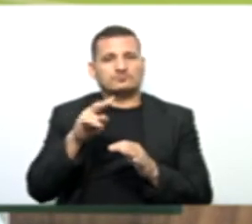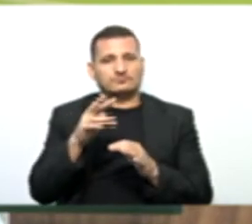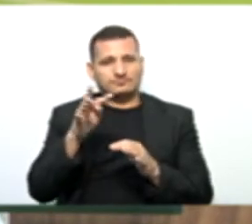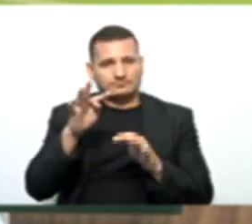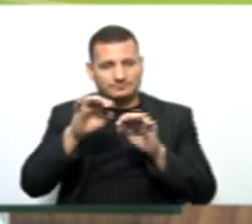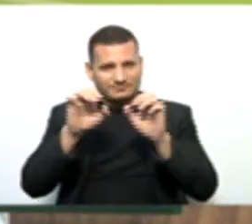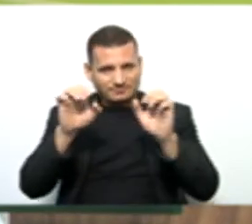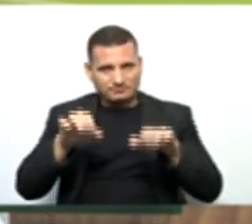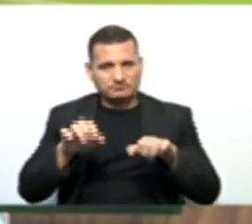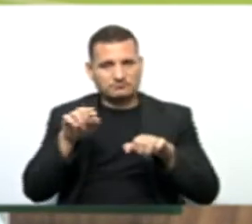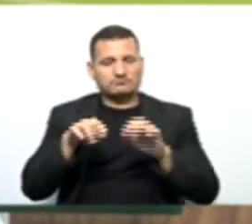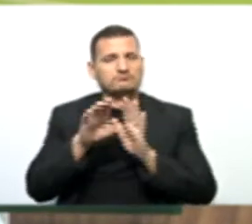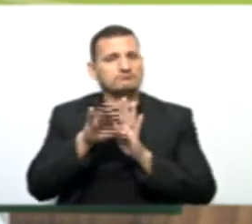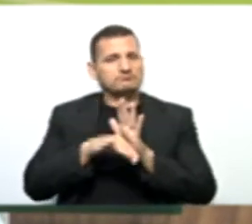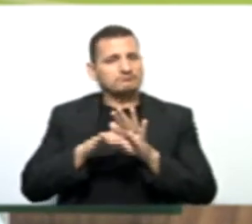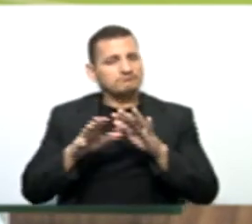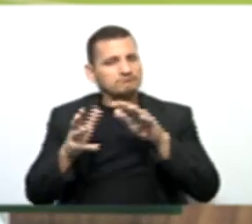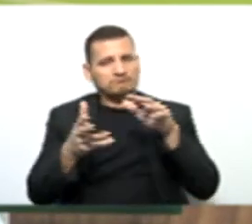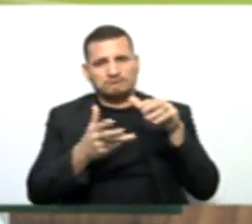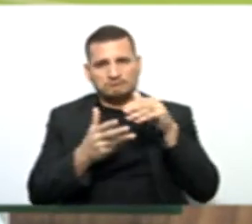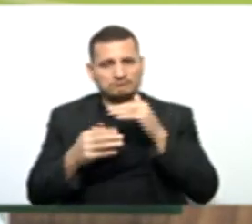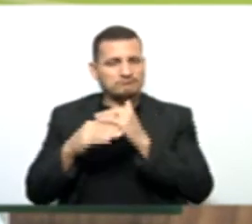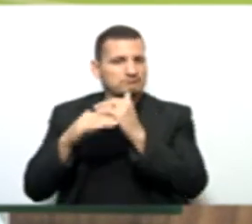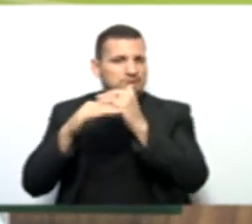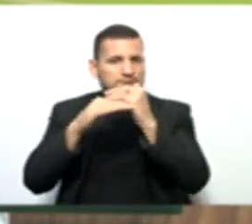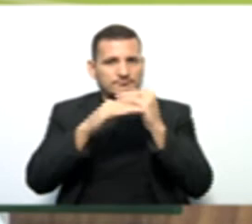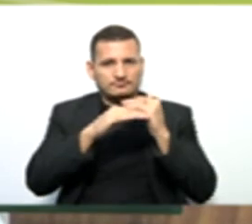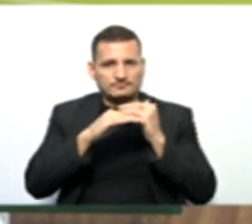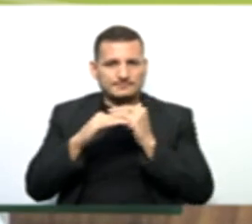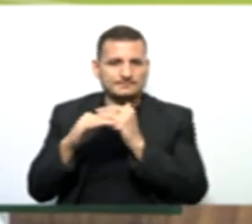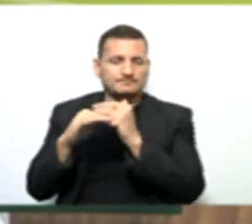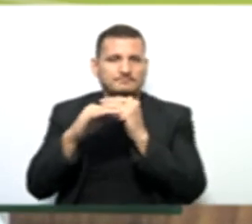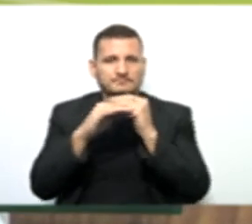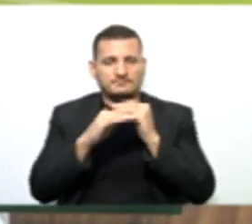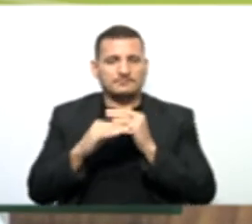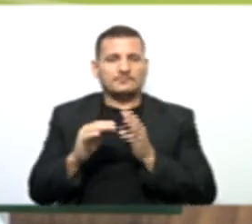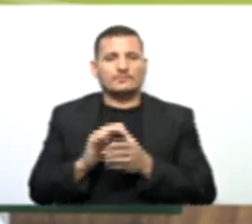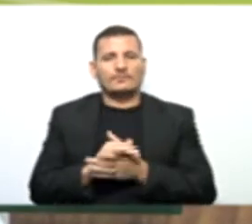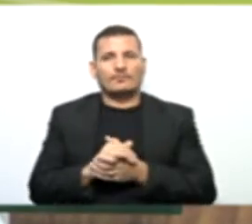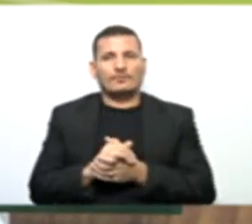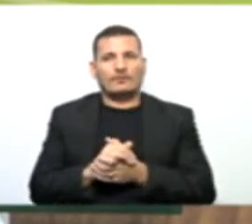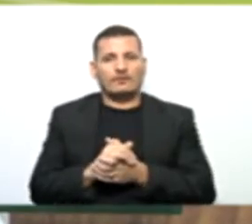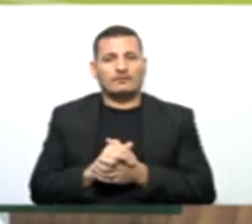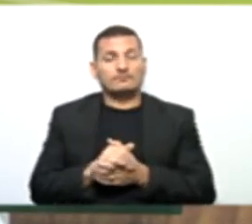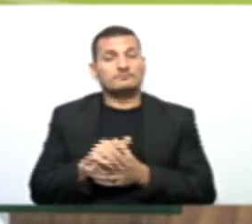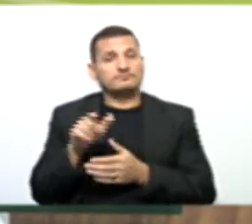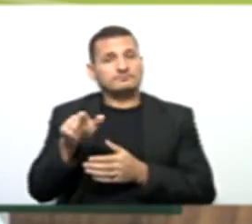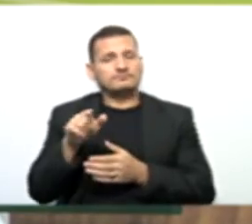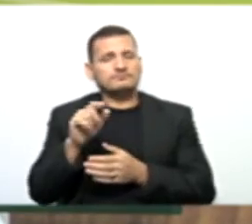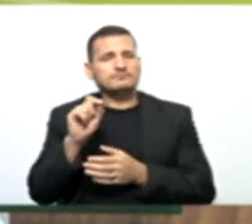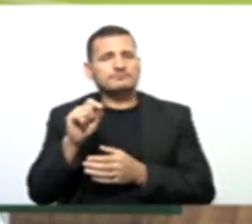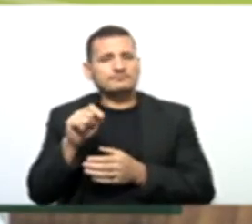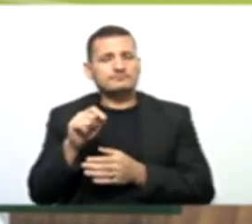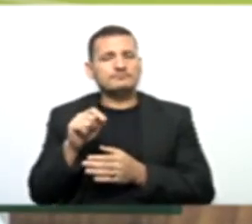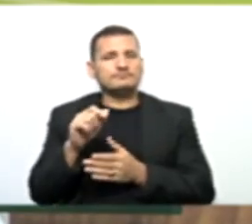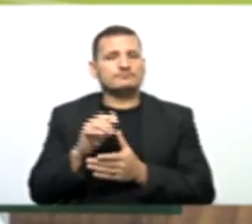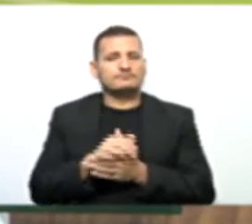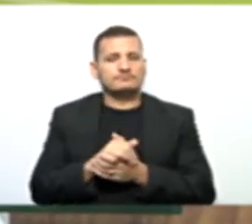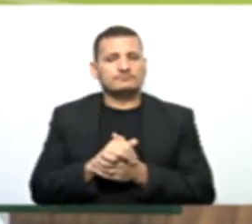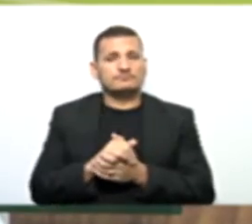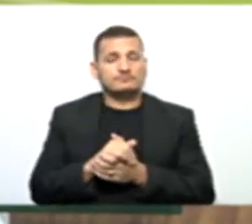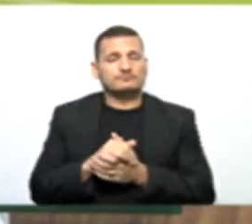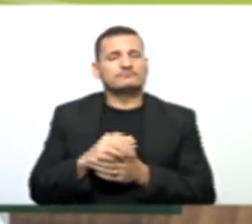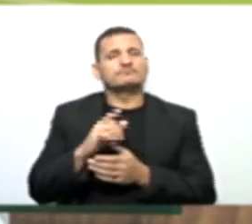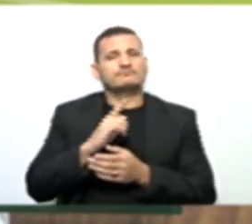que é mundial, que é geral. Então, ele está falando para a gente que o construtor tem